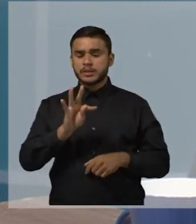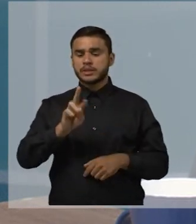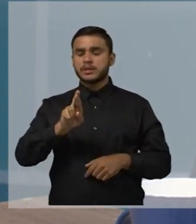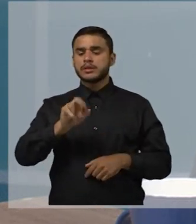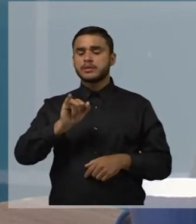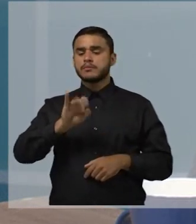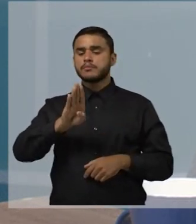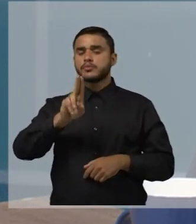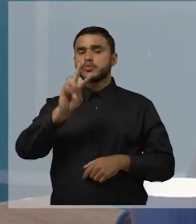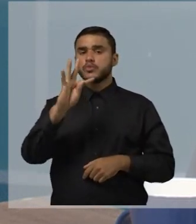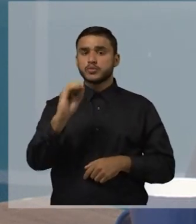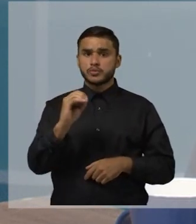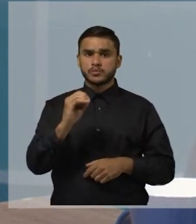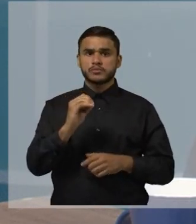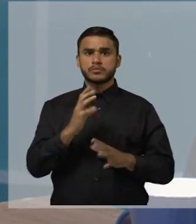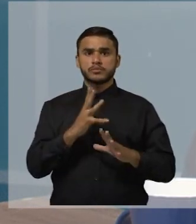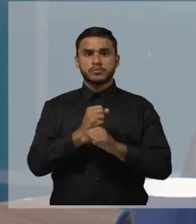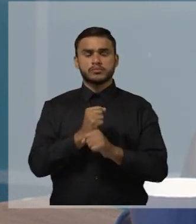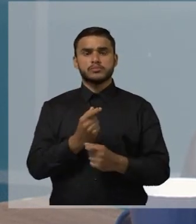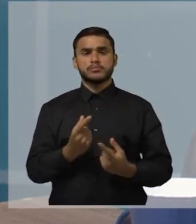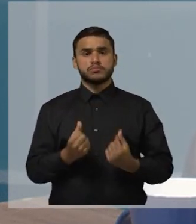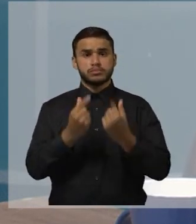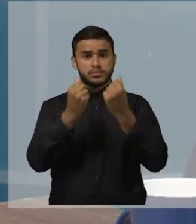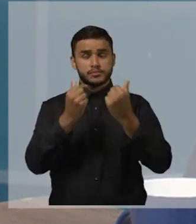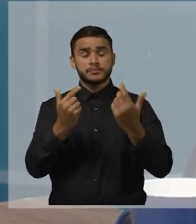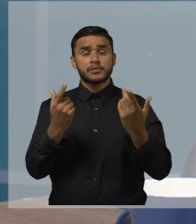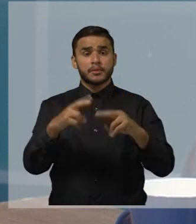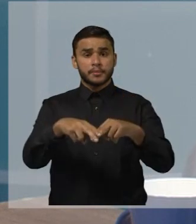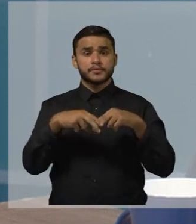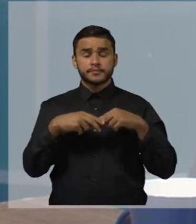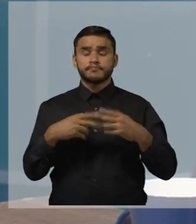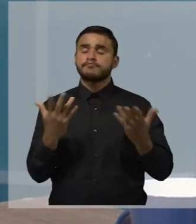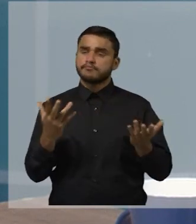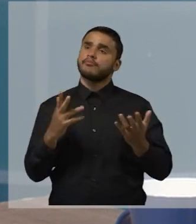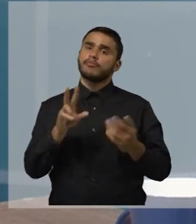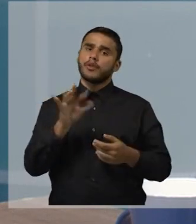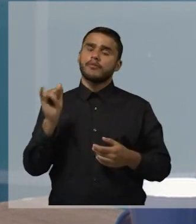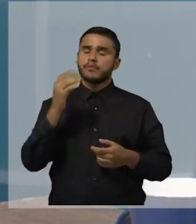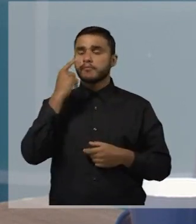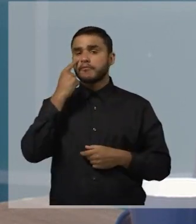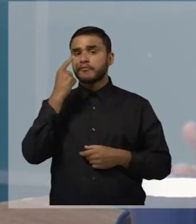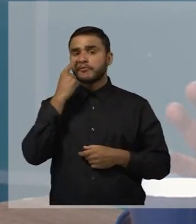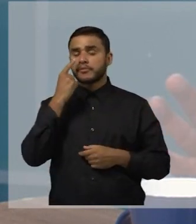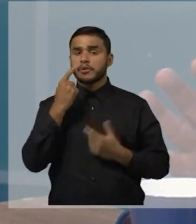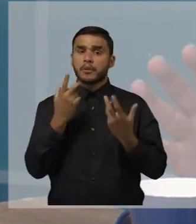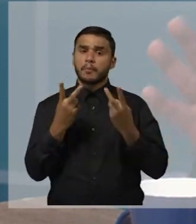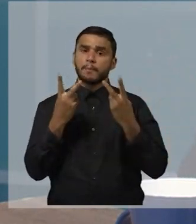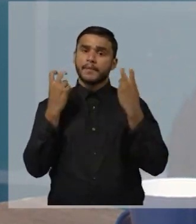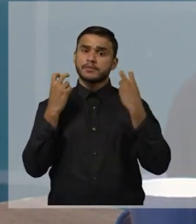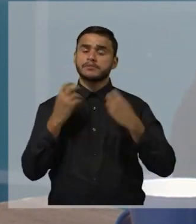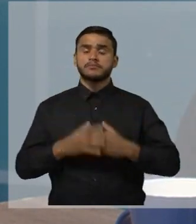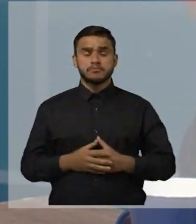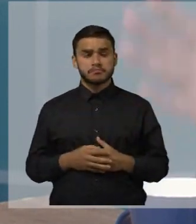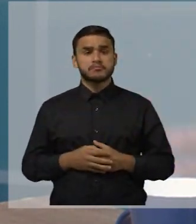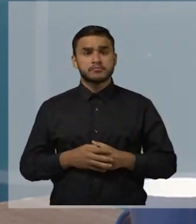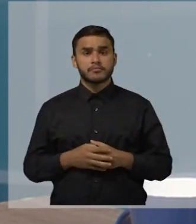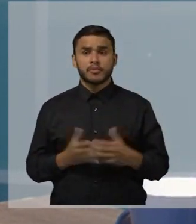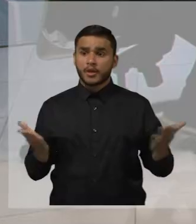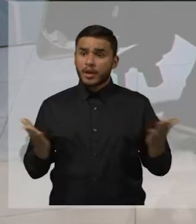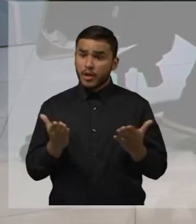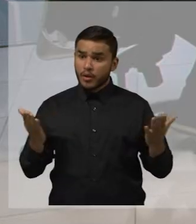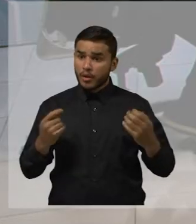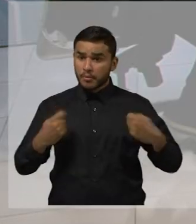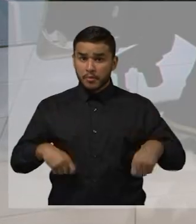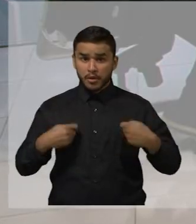de simplificar tributariamente, é o número excessivo de tributos. Então, a gente está num